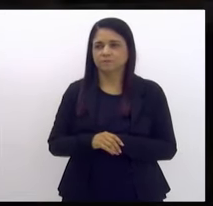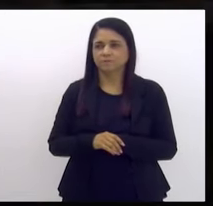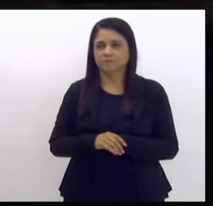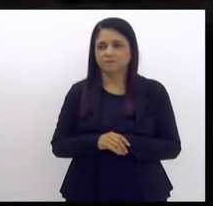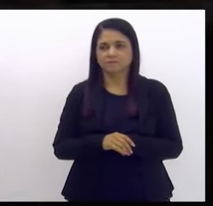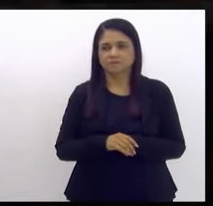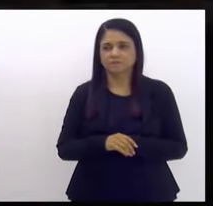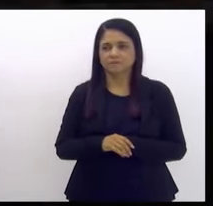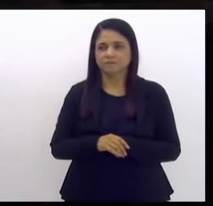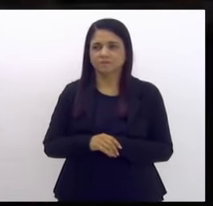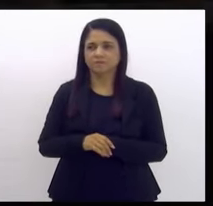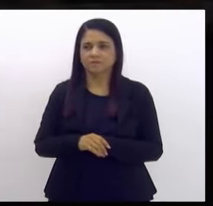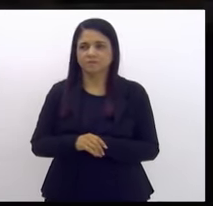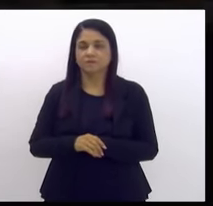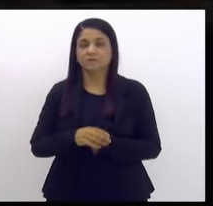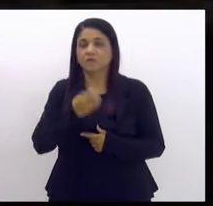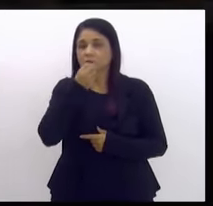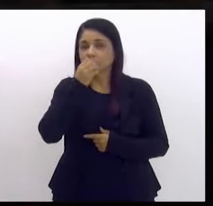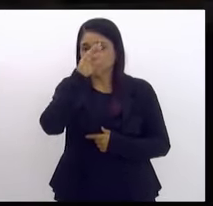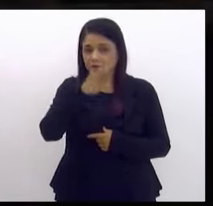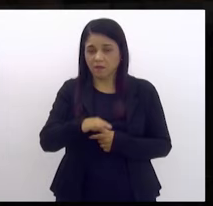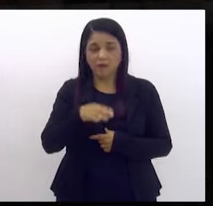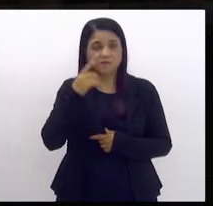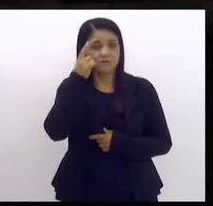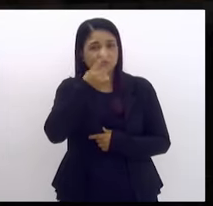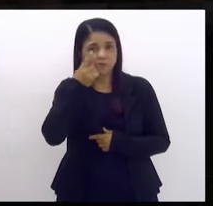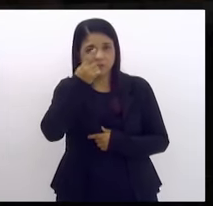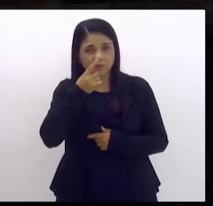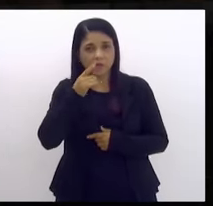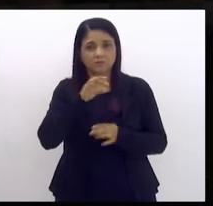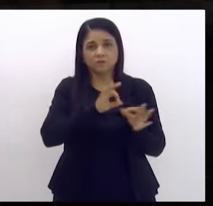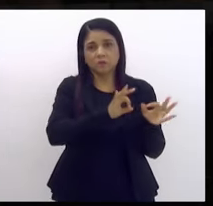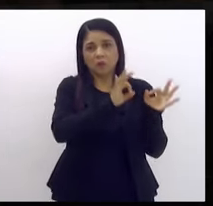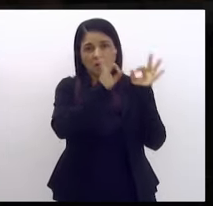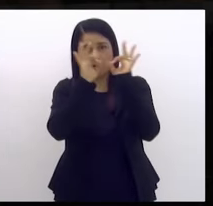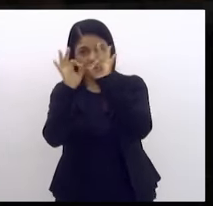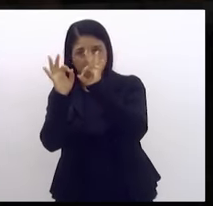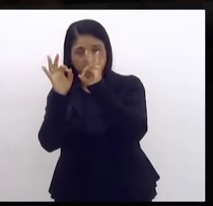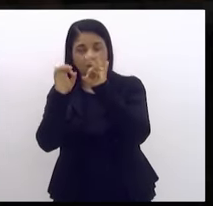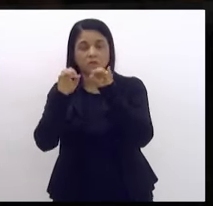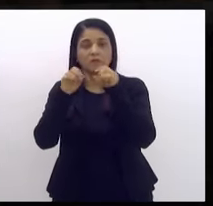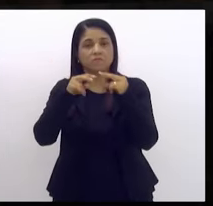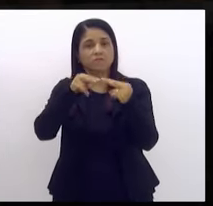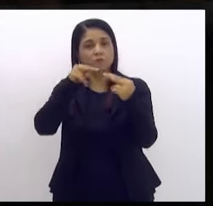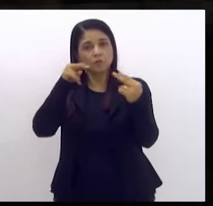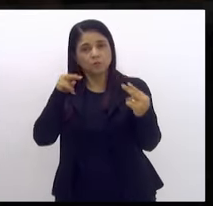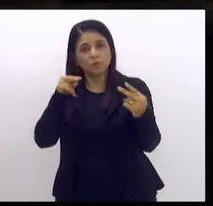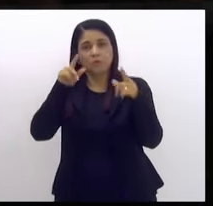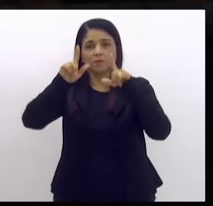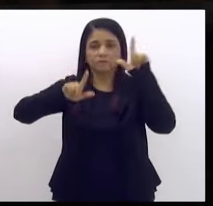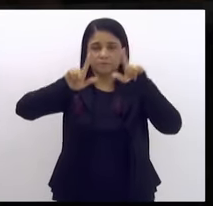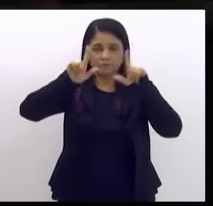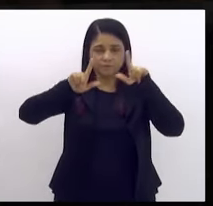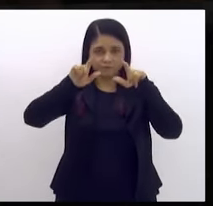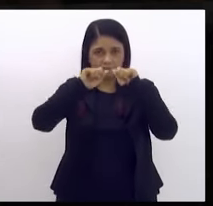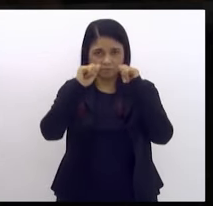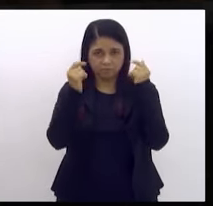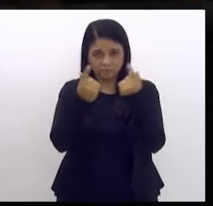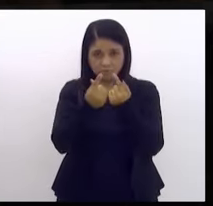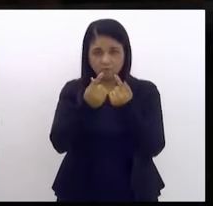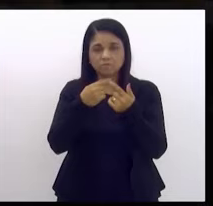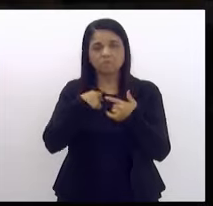Boa tarde a todas e todos os parlamentares e aquelas e aqueles que nos acompanham aqui no plenário ou virtualmente pela TV Alert. Queria tecer